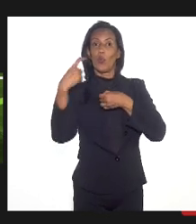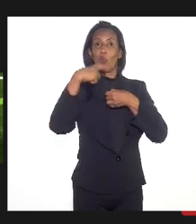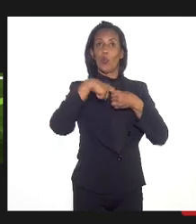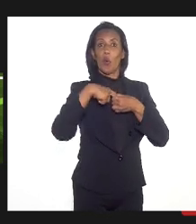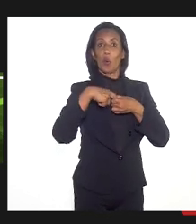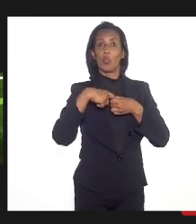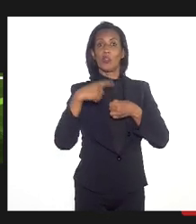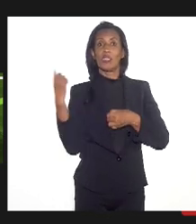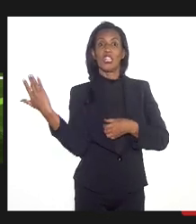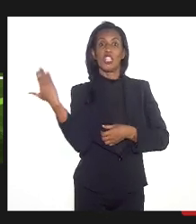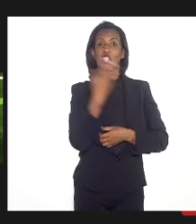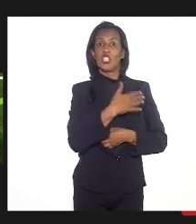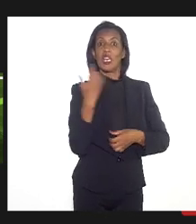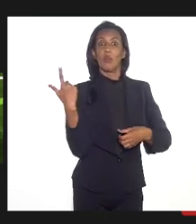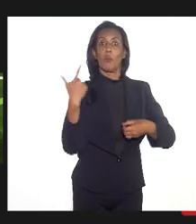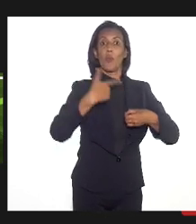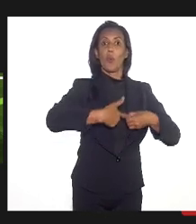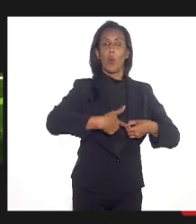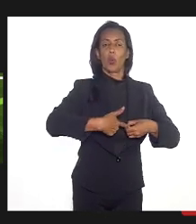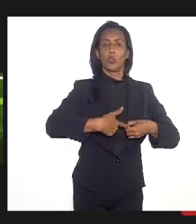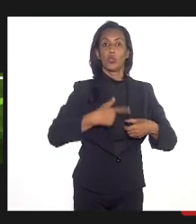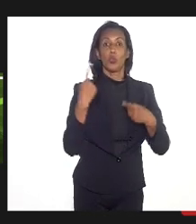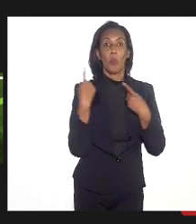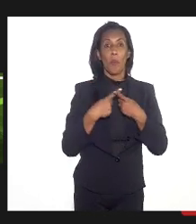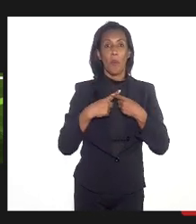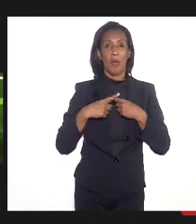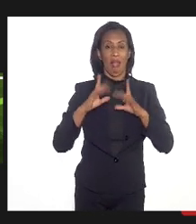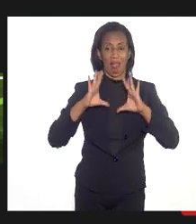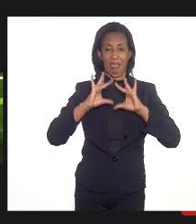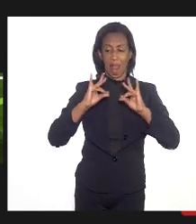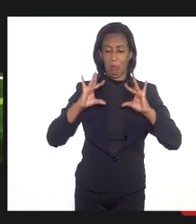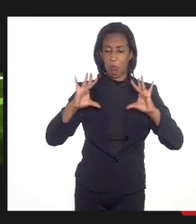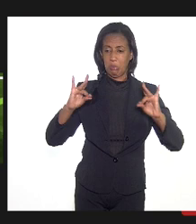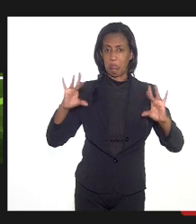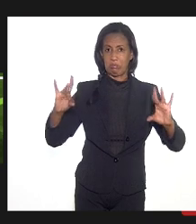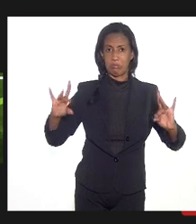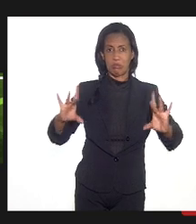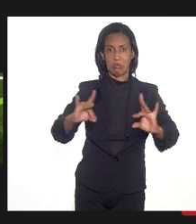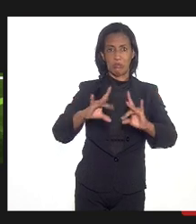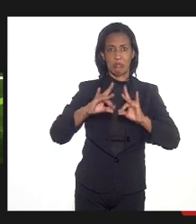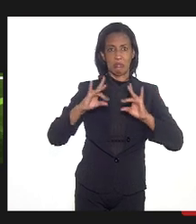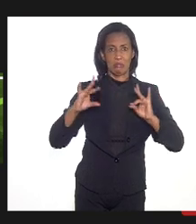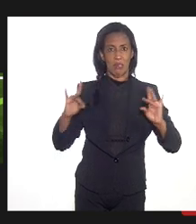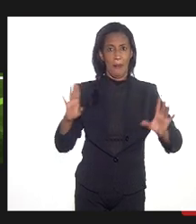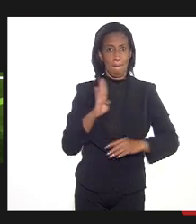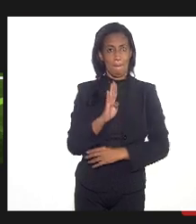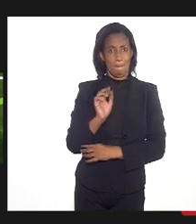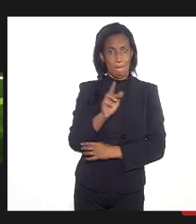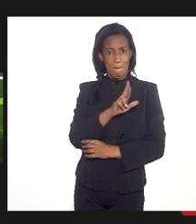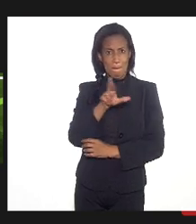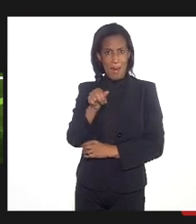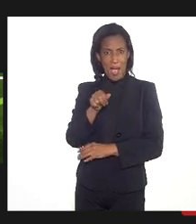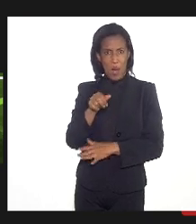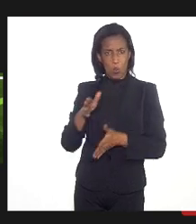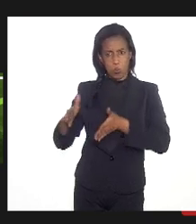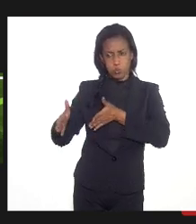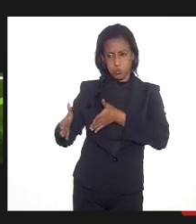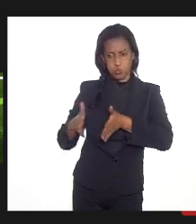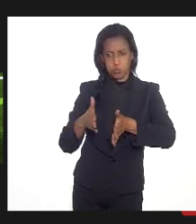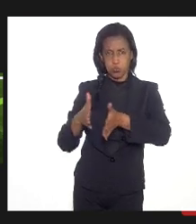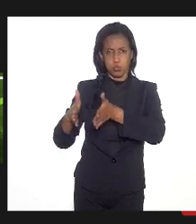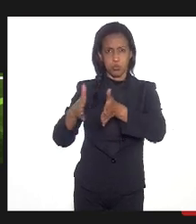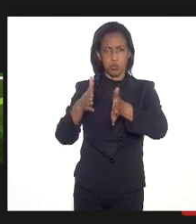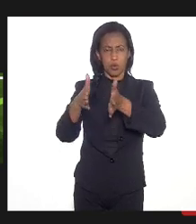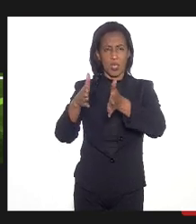no posto de gasolina, porque de tanto barro que tem, a água na estrada, né? E